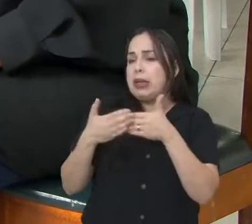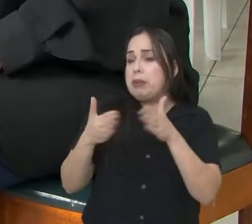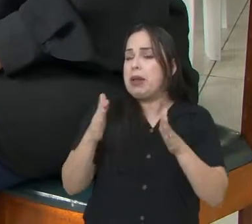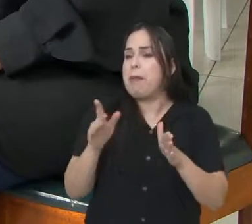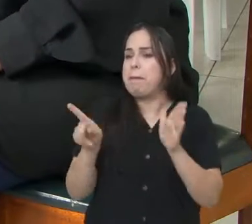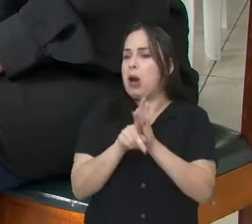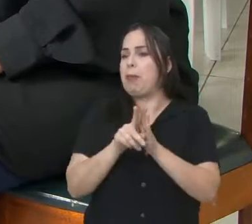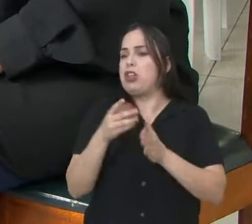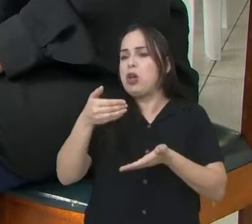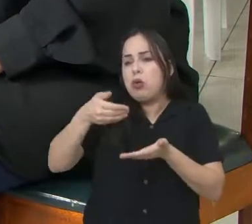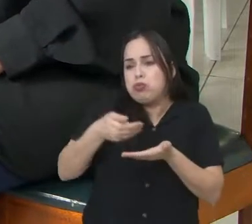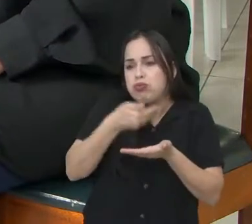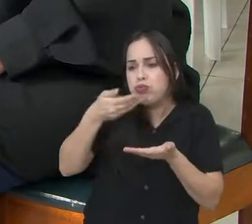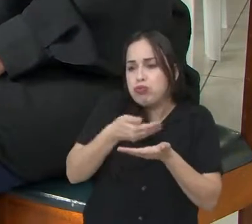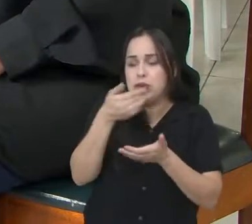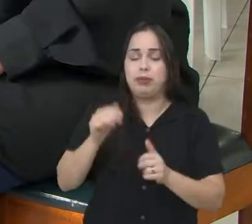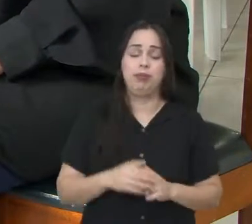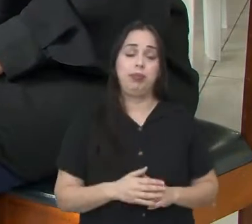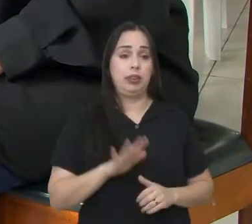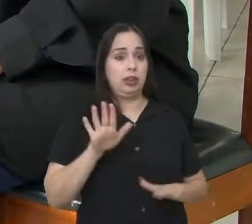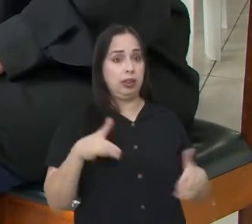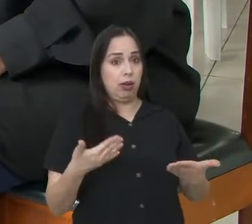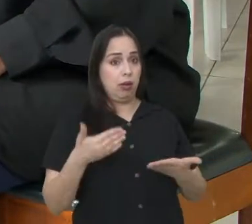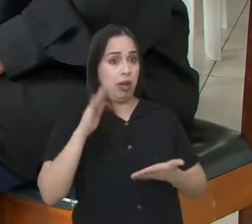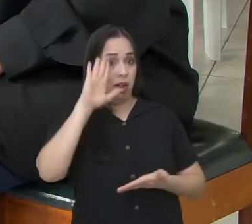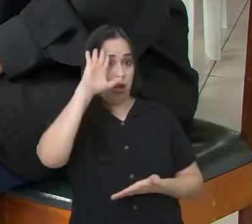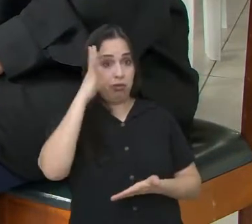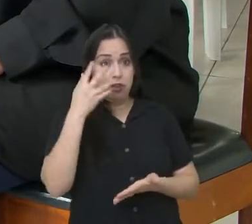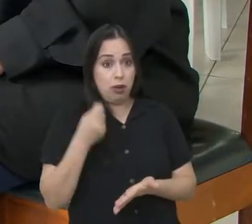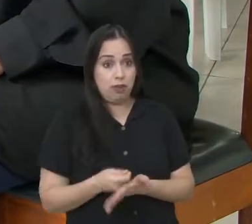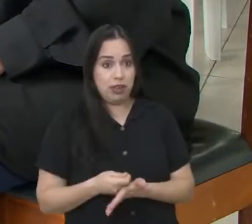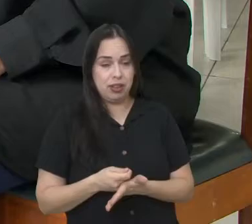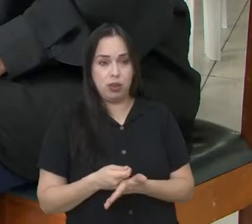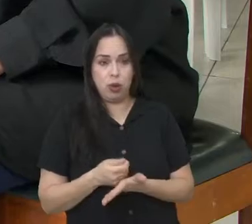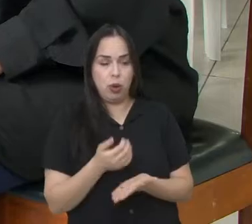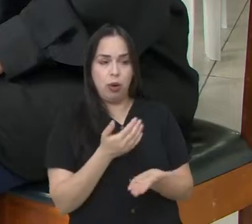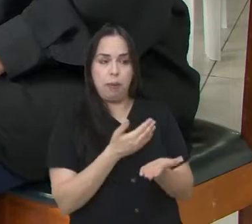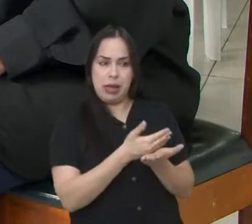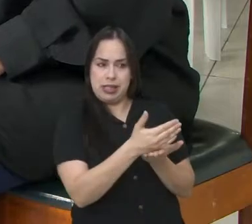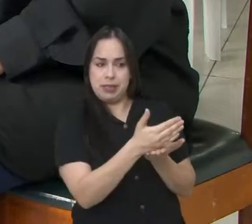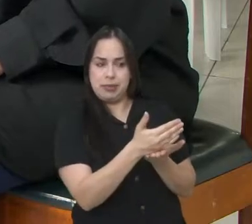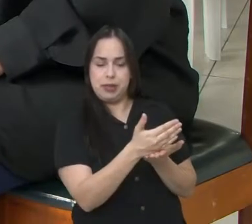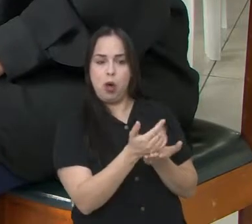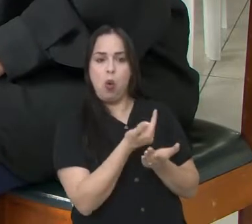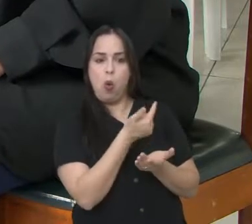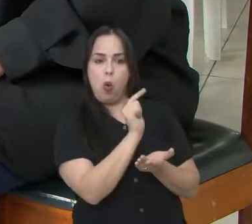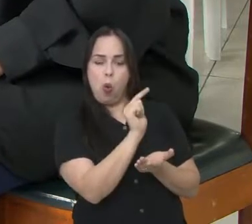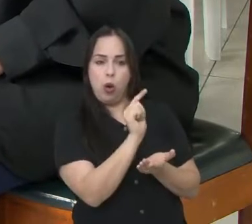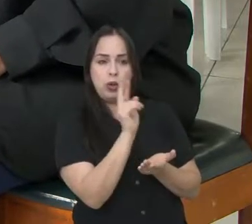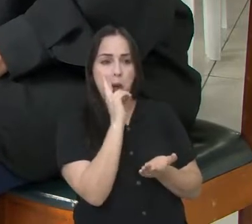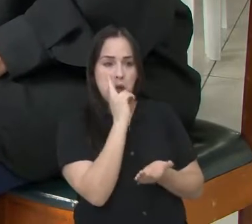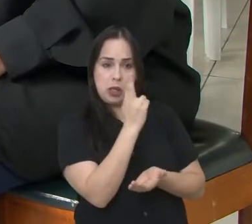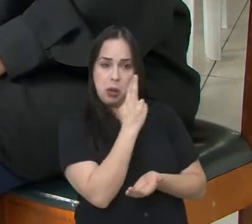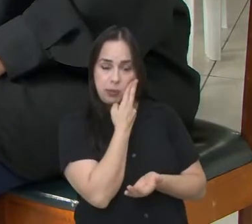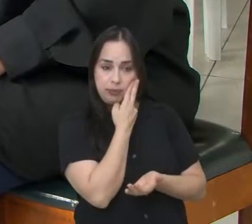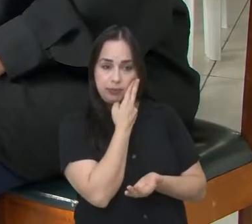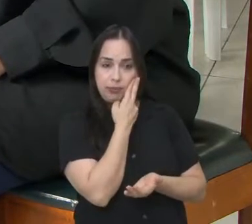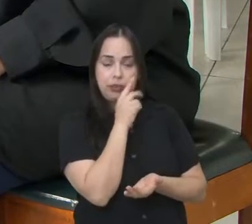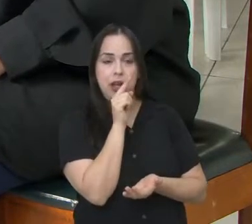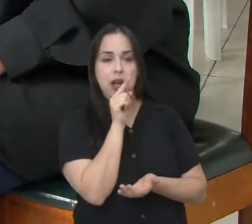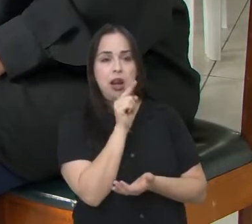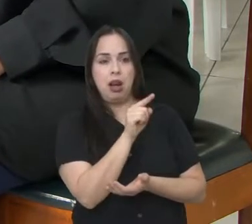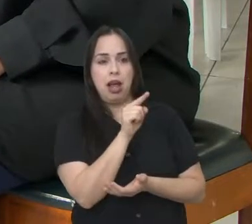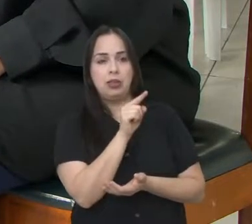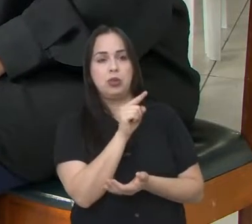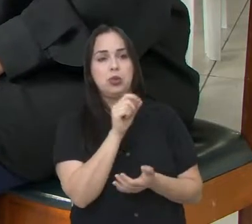Na verdade, quando eu resolvi empreender, eu não comecei com caldinho. Eu comecei com um restaurante, né, lá no